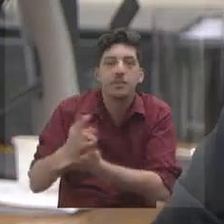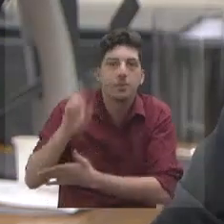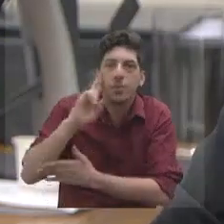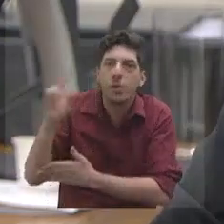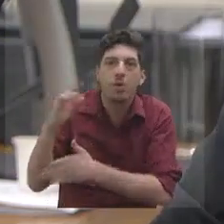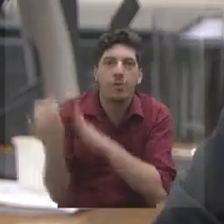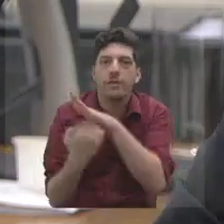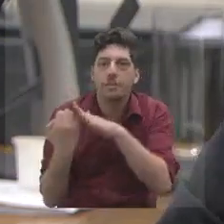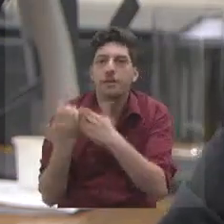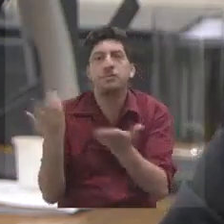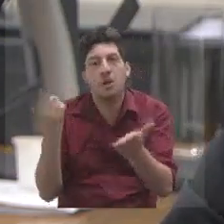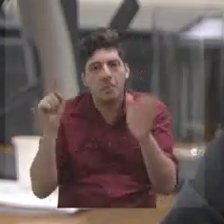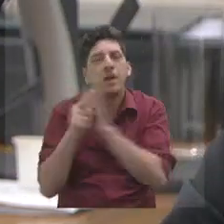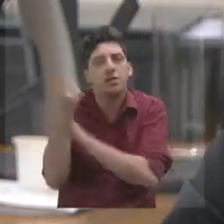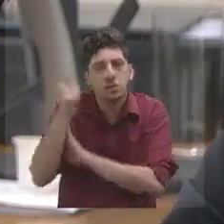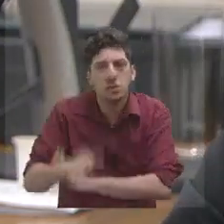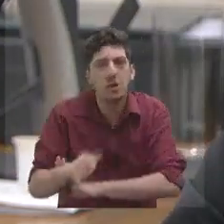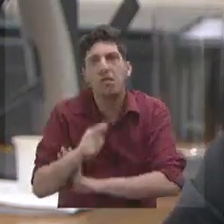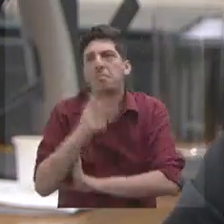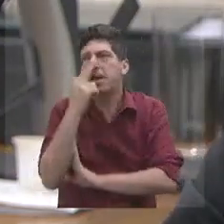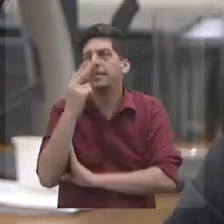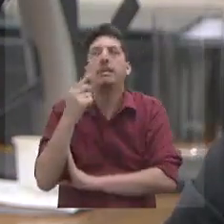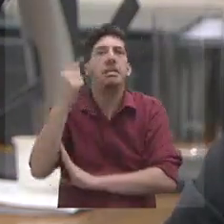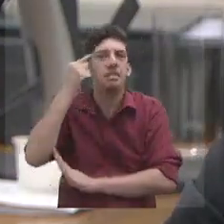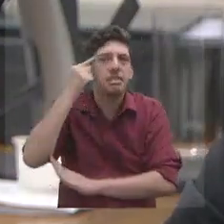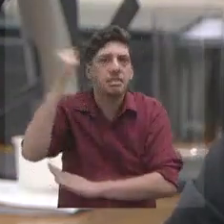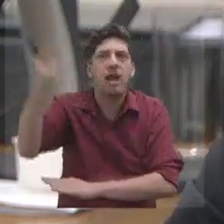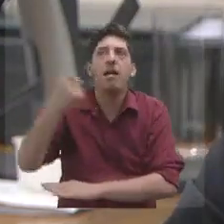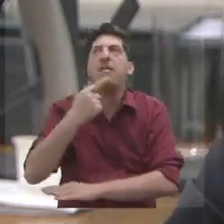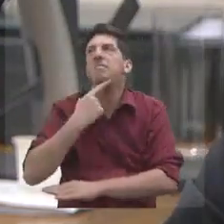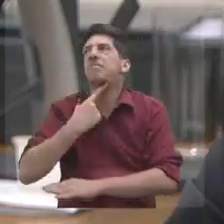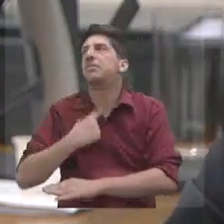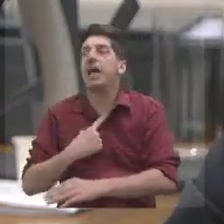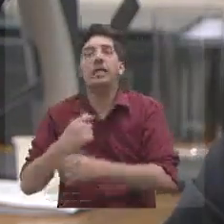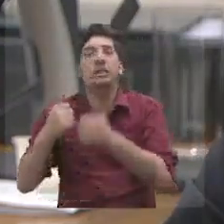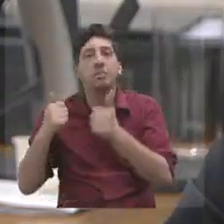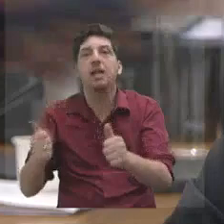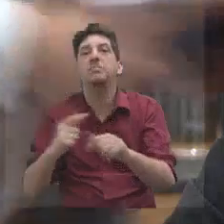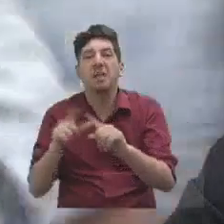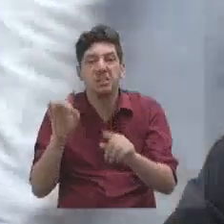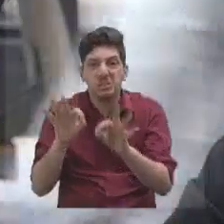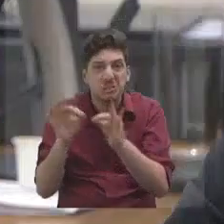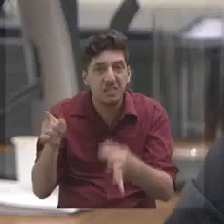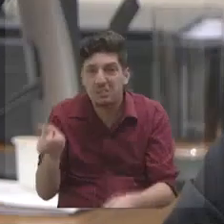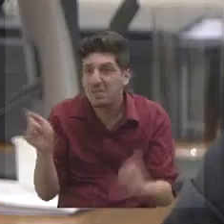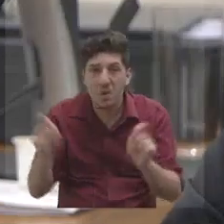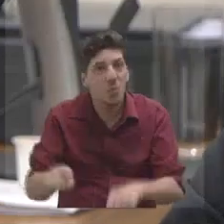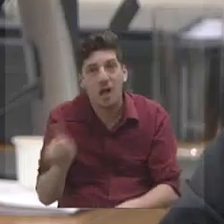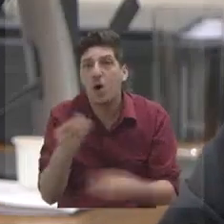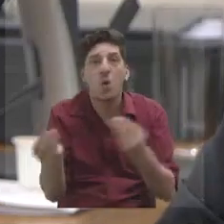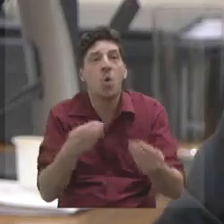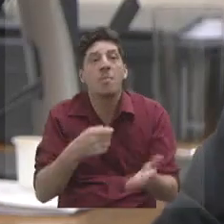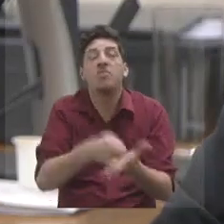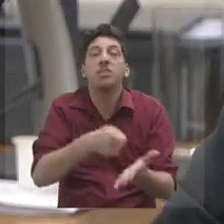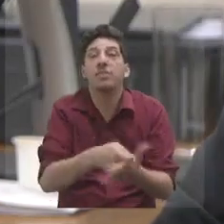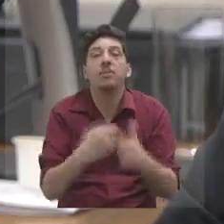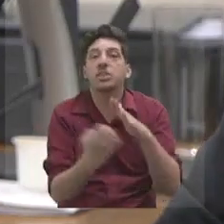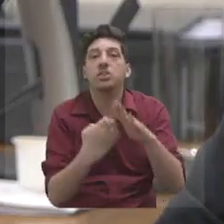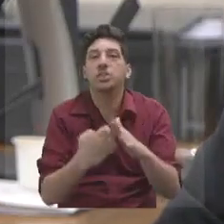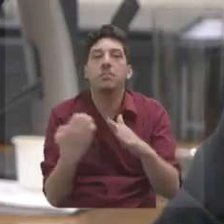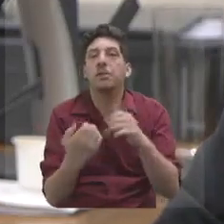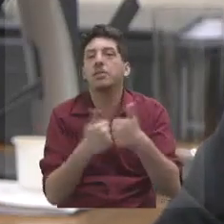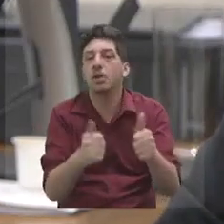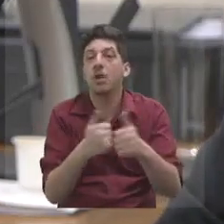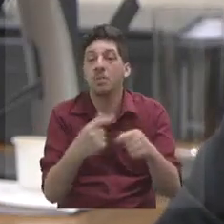Acho que ideia vontade de fazer não basta como que a gente vai pressionar as empresas de ônibus sendo que o governo